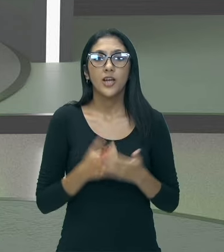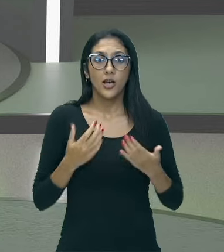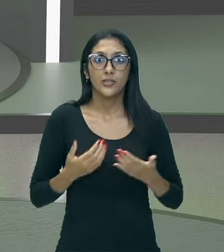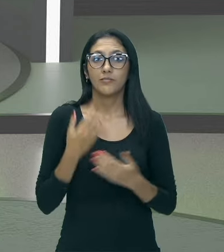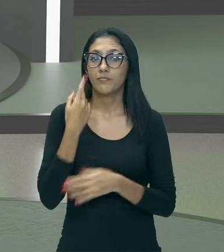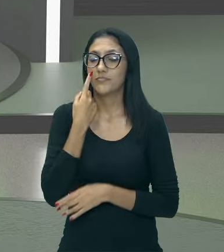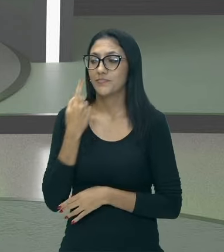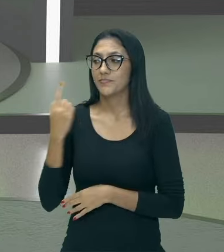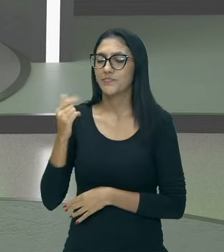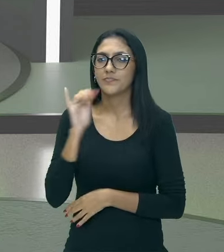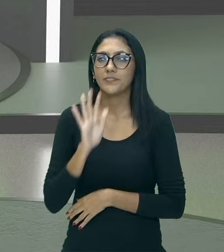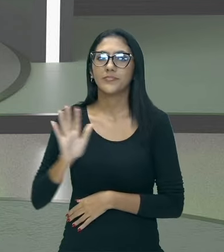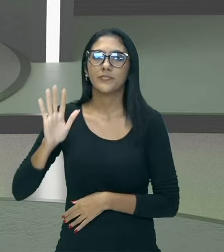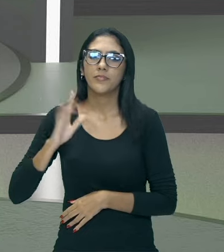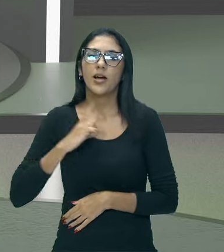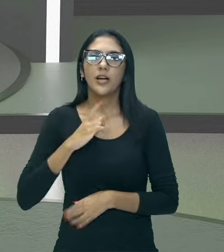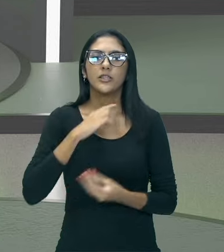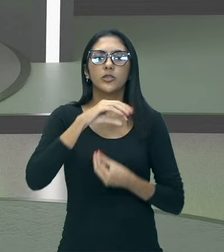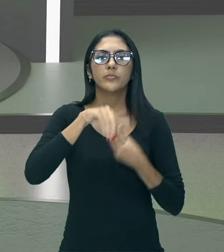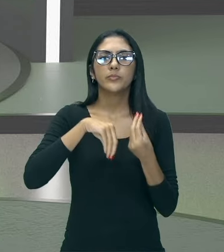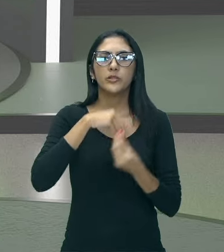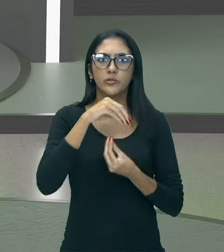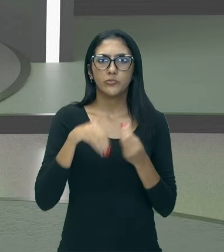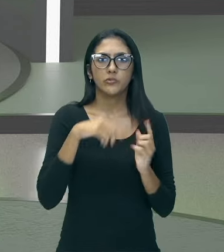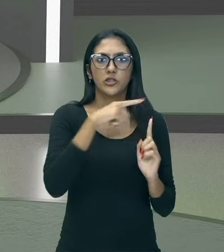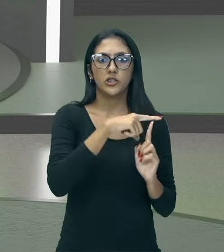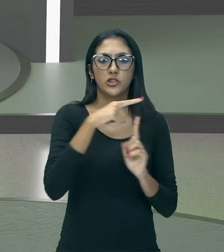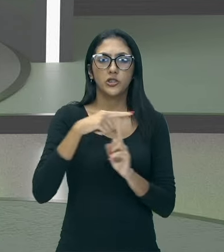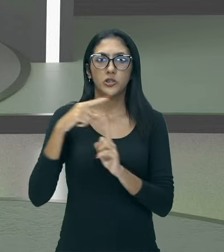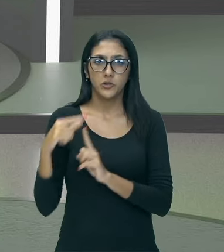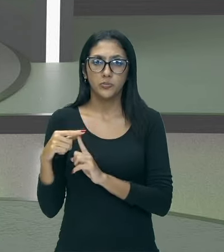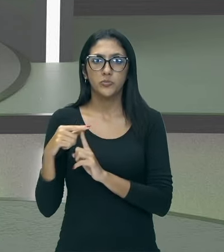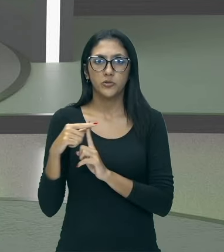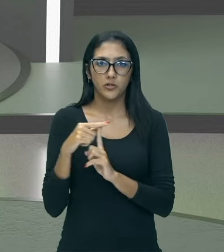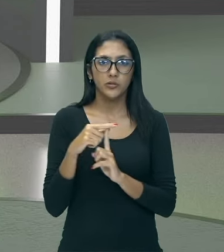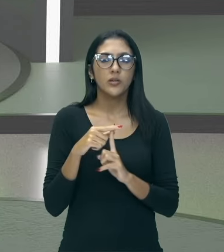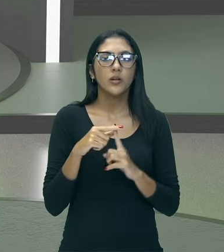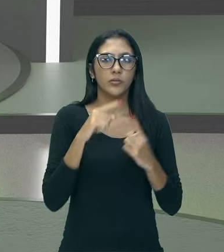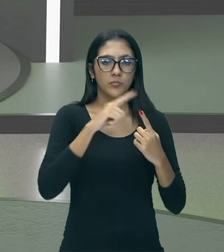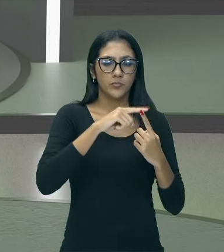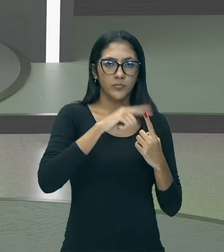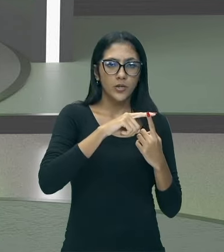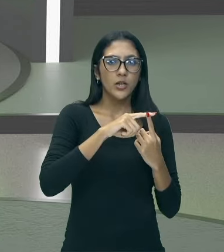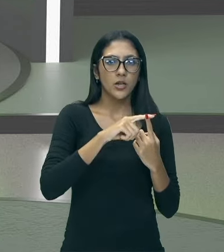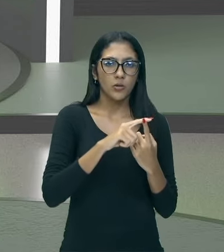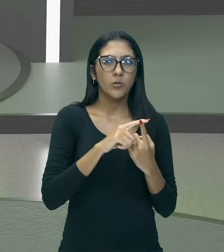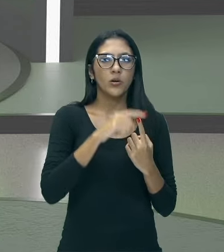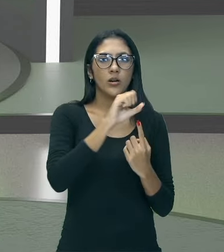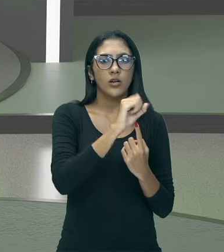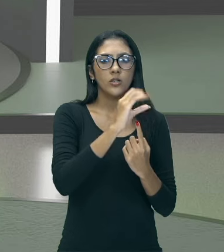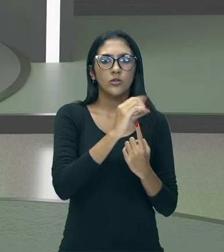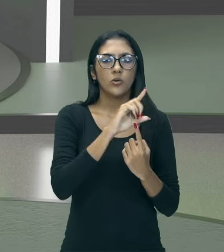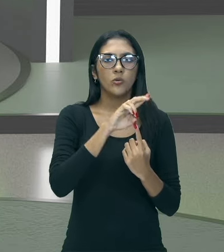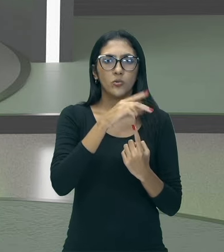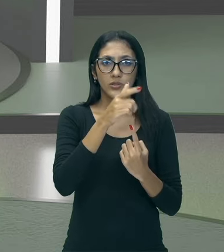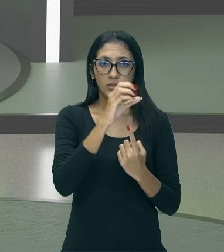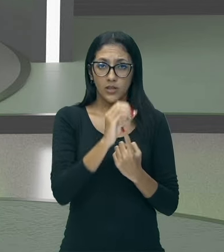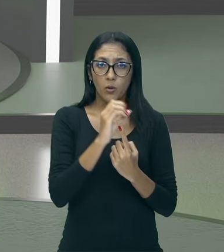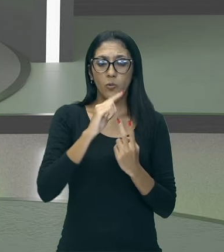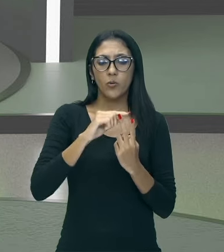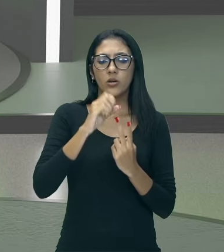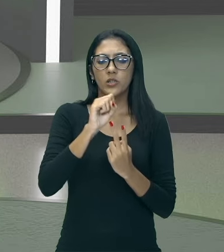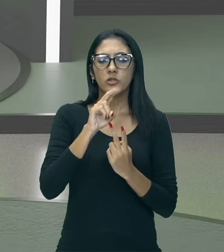nós temos misturas chamadas de soluções, suspensões e coloides.